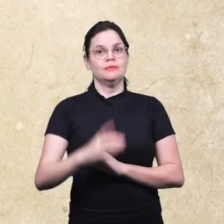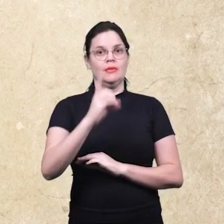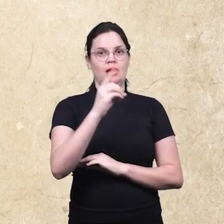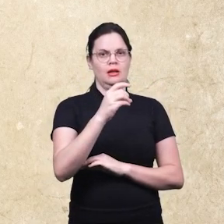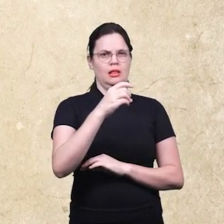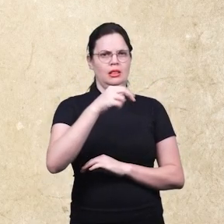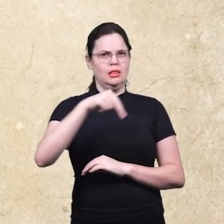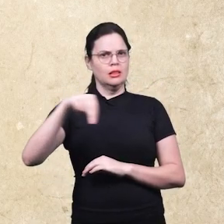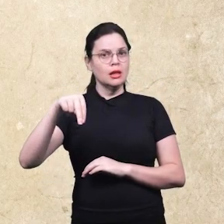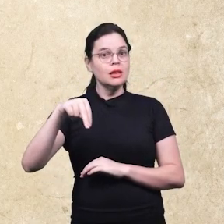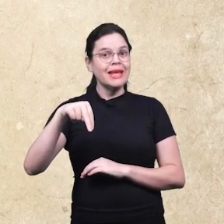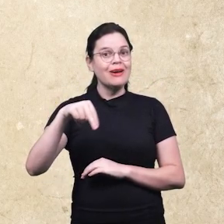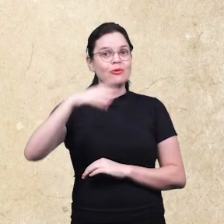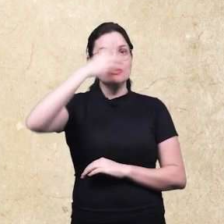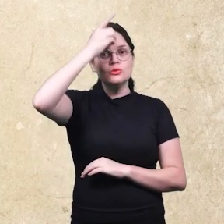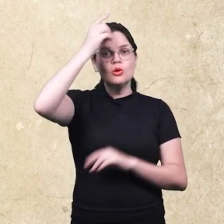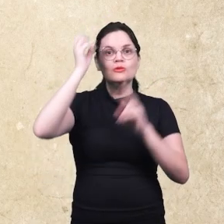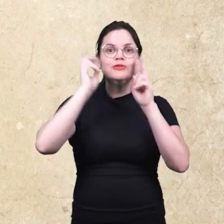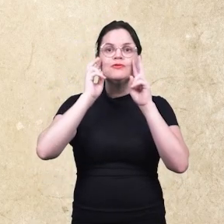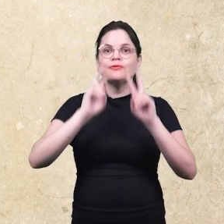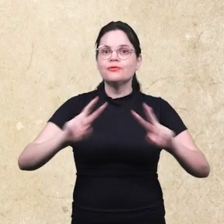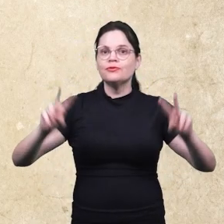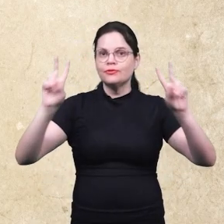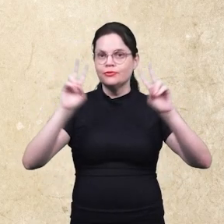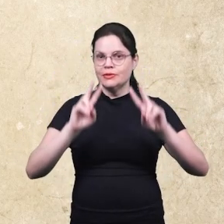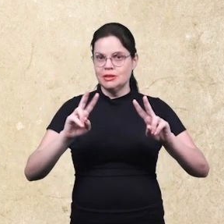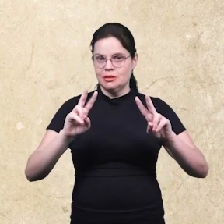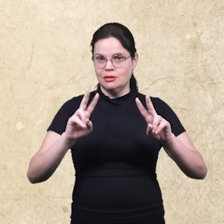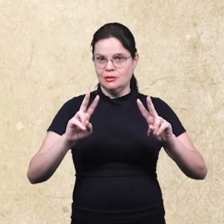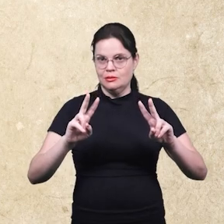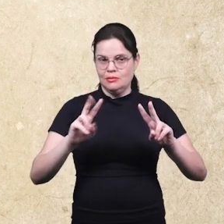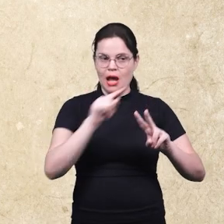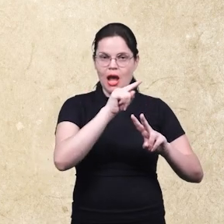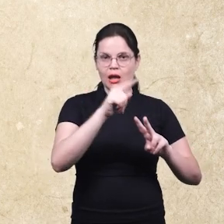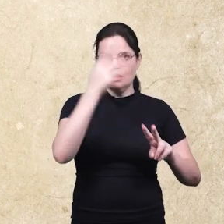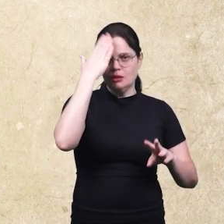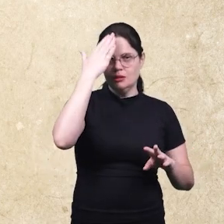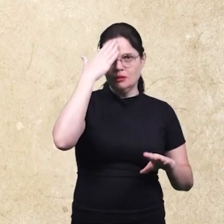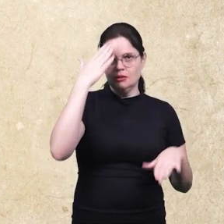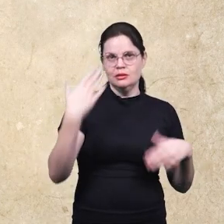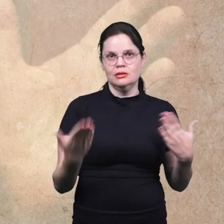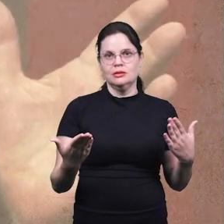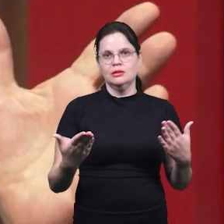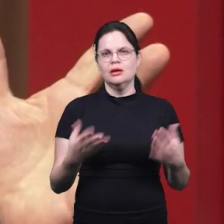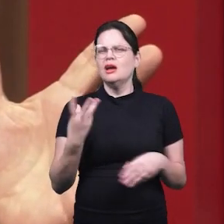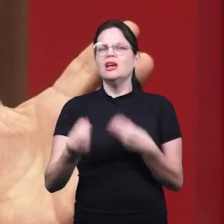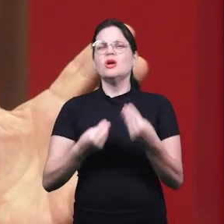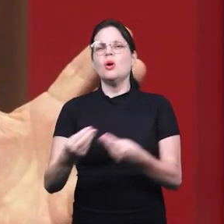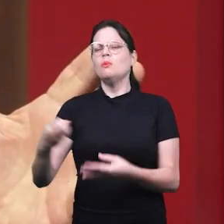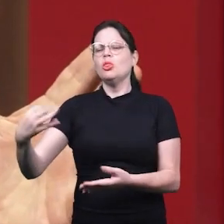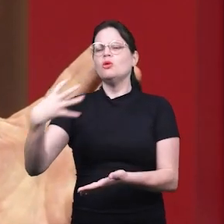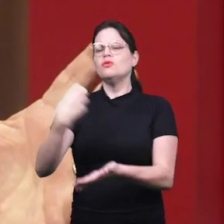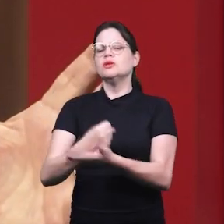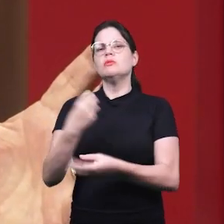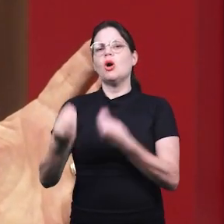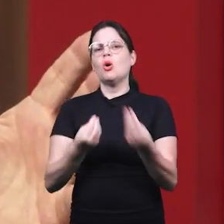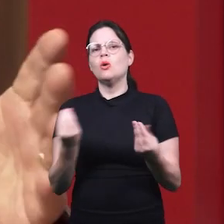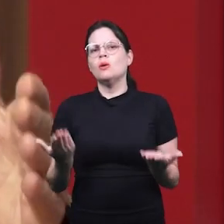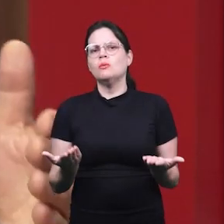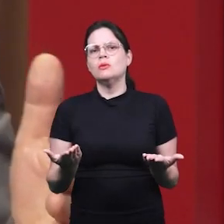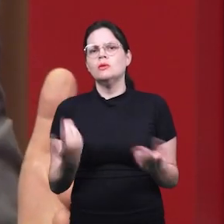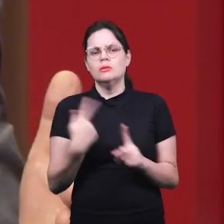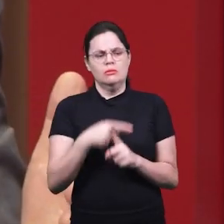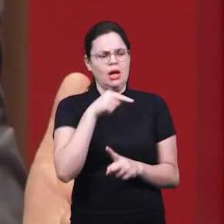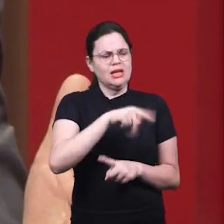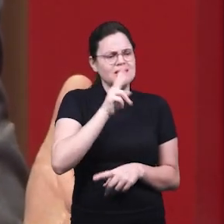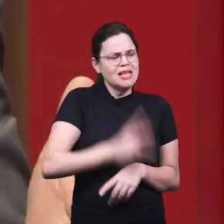Daniel viu deste jeito. Agora vamos mostrar como de fato... Porque a pergunta é a seguinte, onde entrou o Novo Testamento? Então